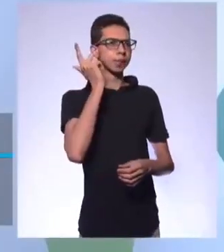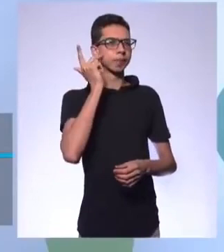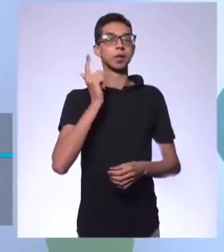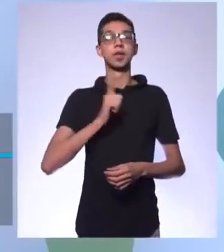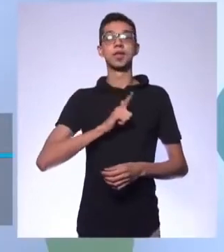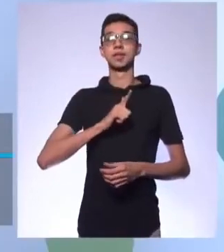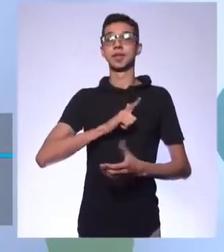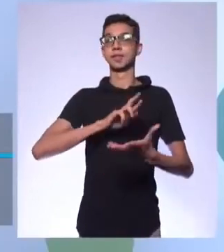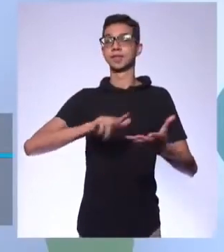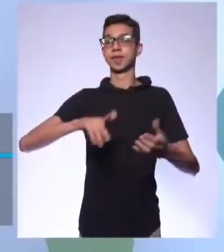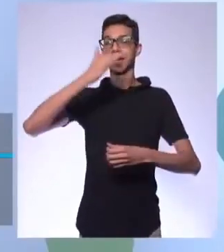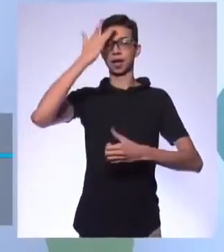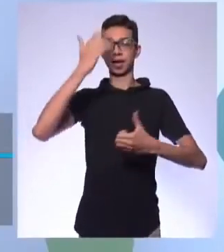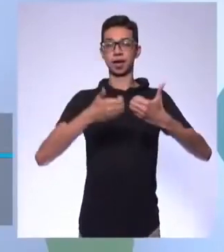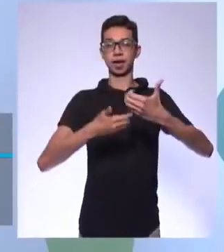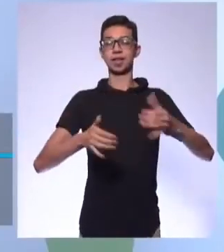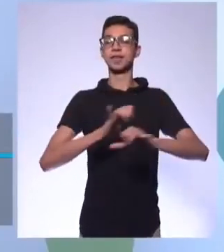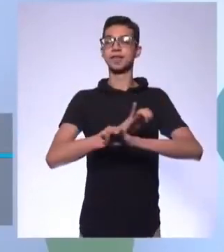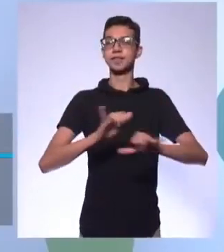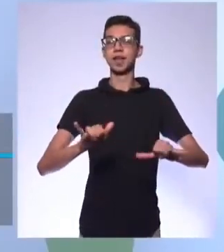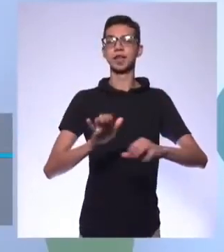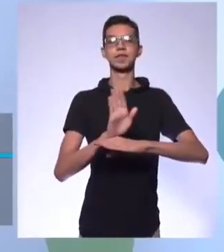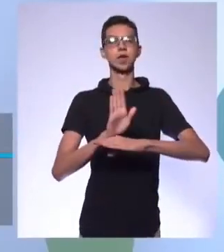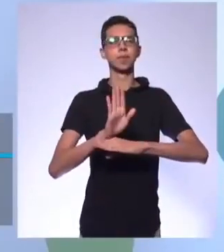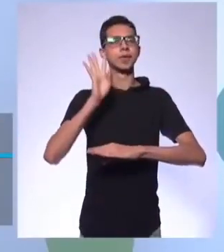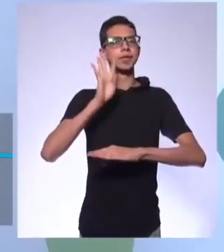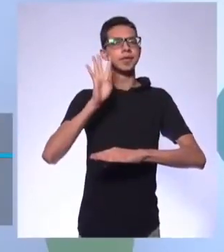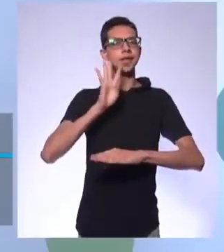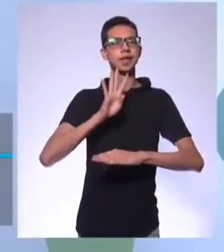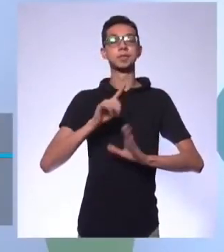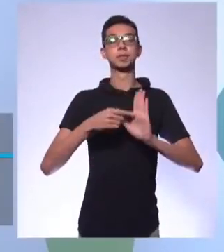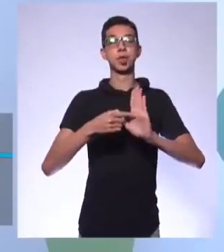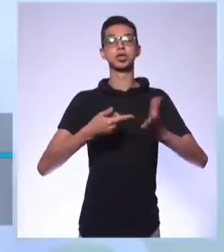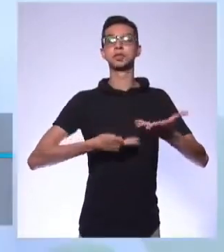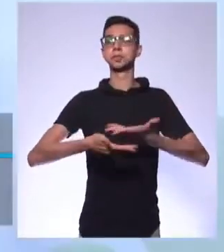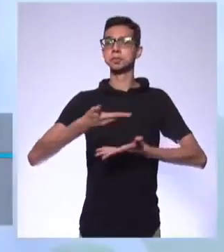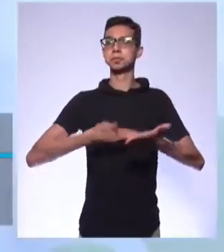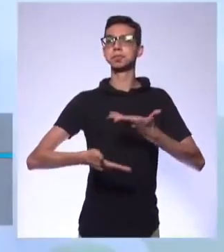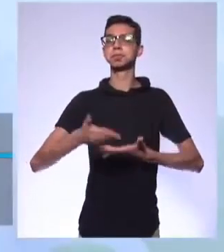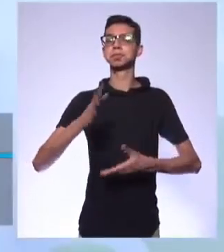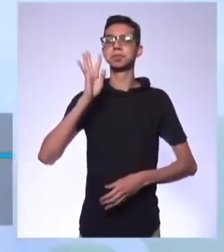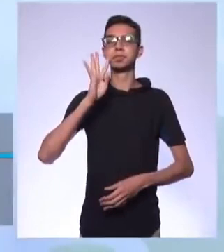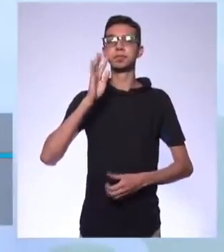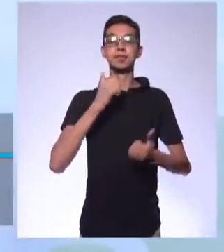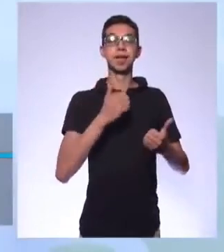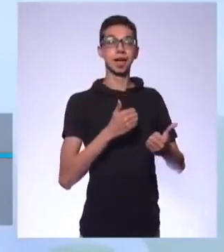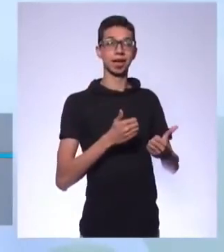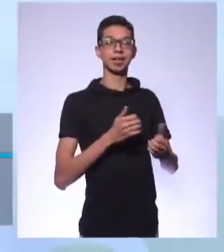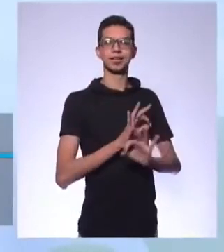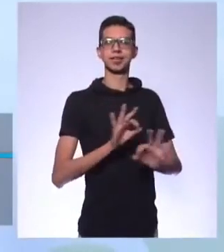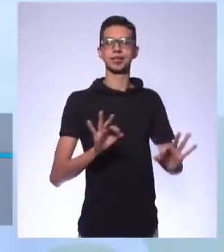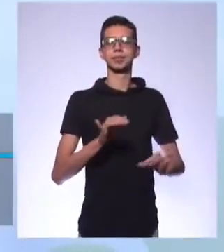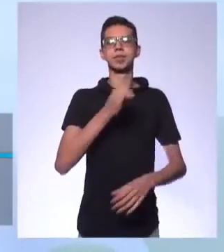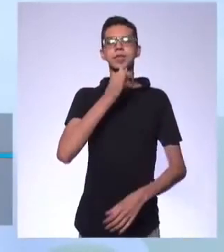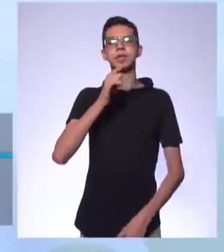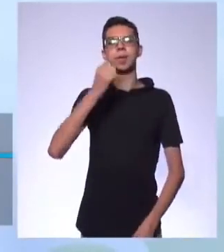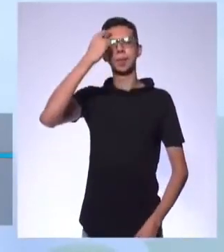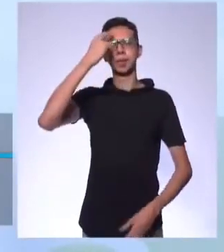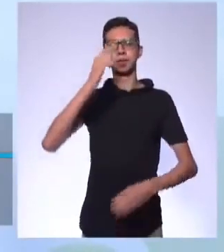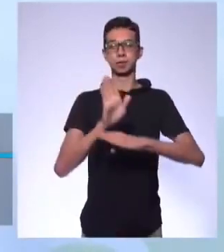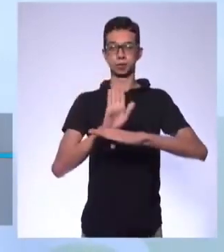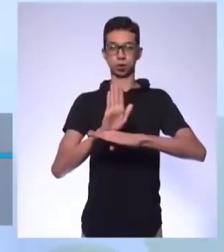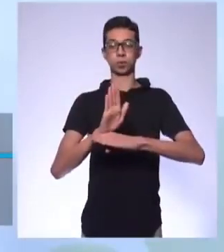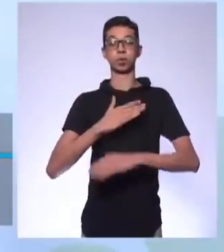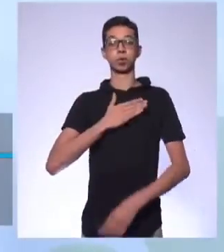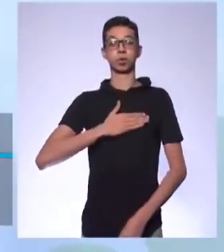chat, indicando filmes, apontando filmes. Que legal, então já estão mesmo, interagindo, né? Então pensem, por exemplo, eu gosto de um filme, como que eu